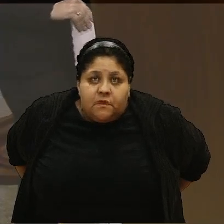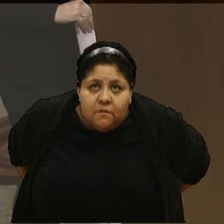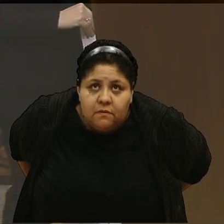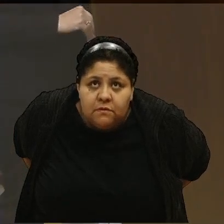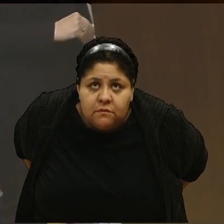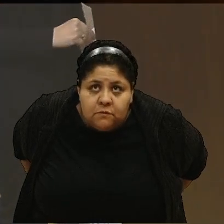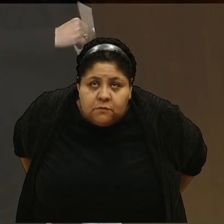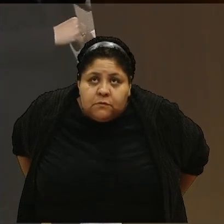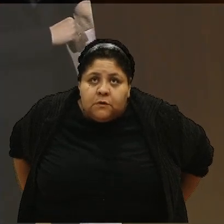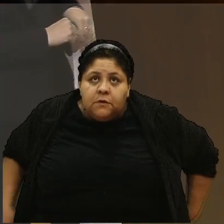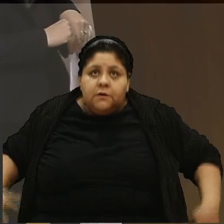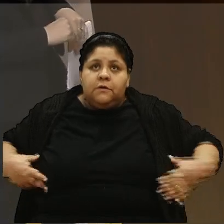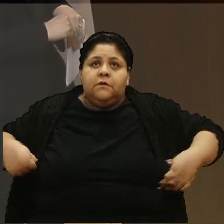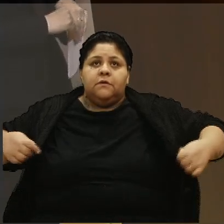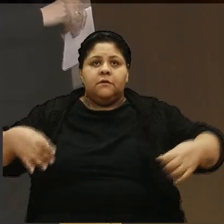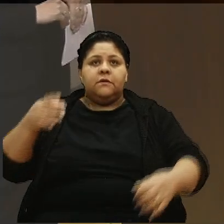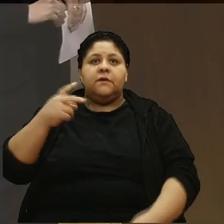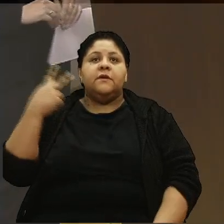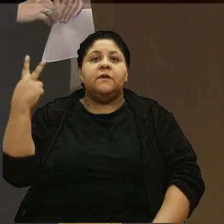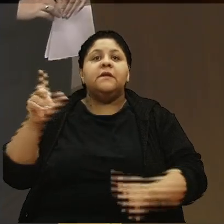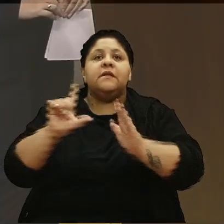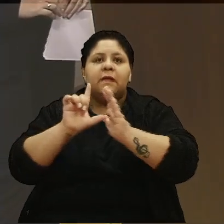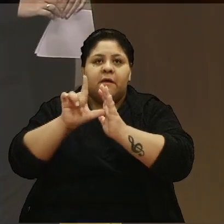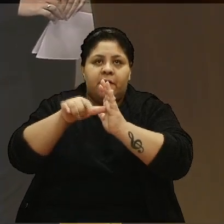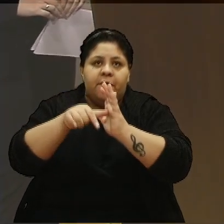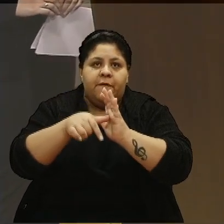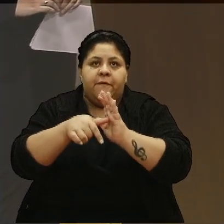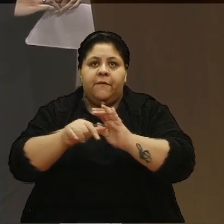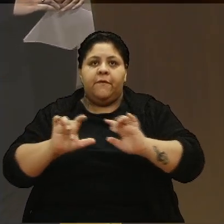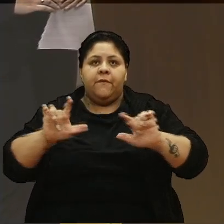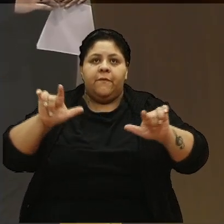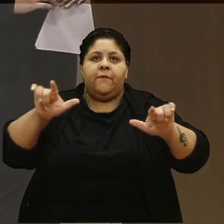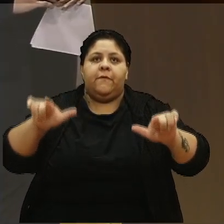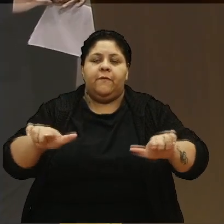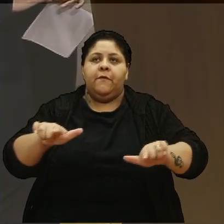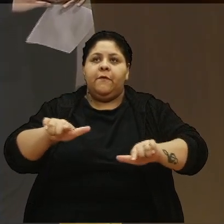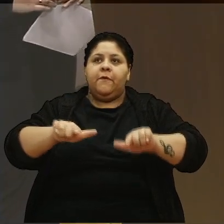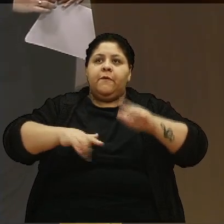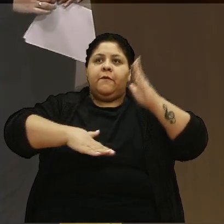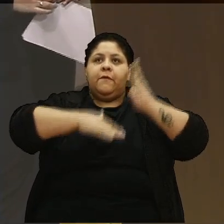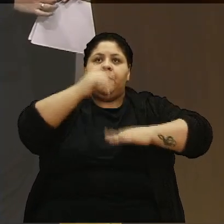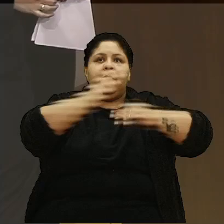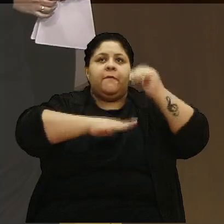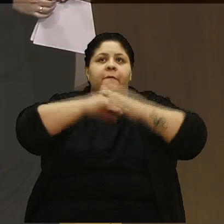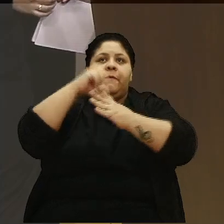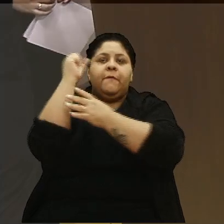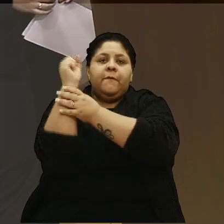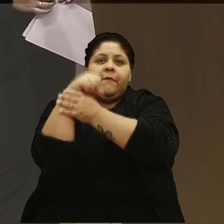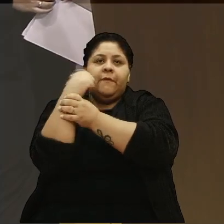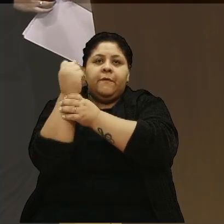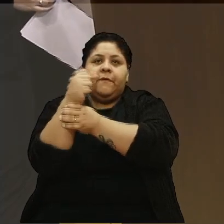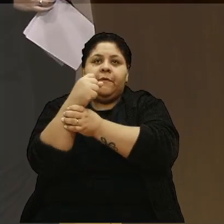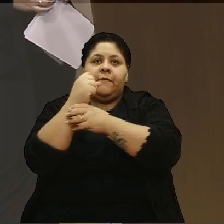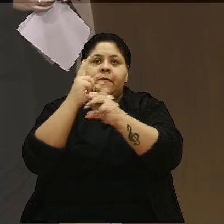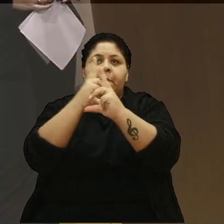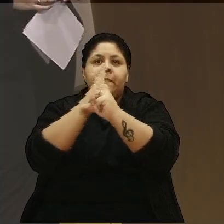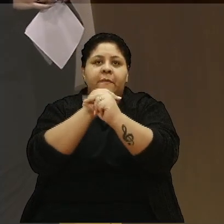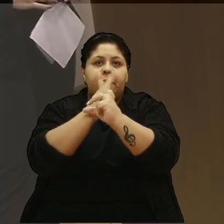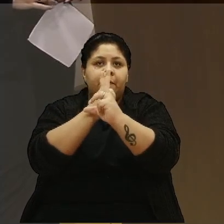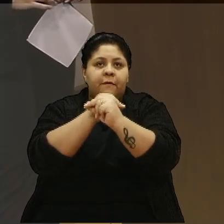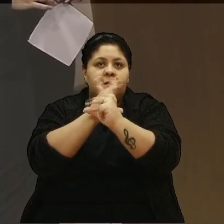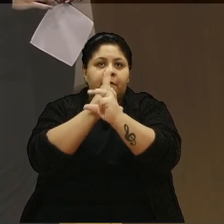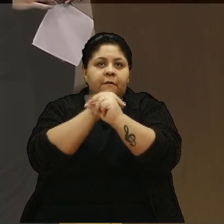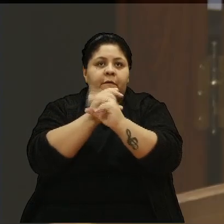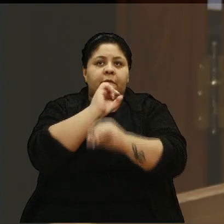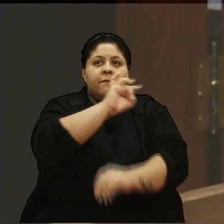Posso falar? No segundo momento, um espaço para exercícios de fisioterapia e pilates, para que